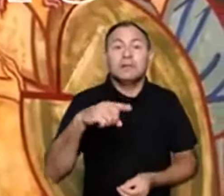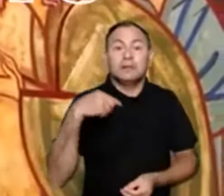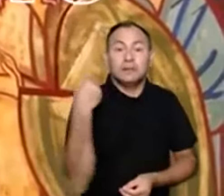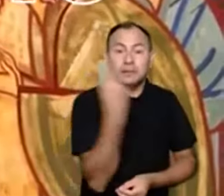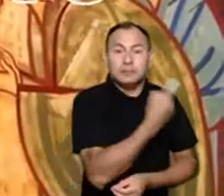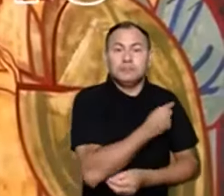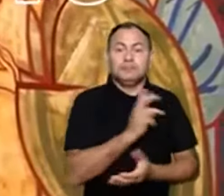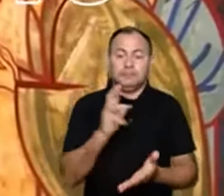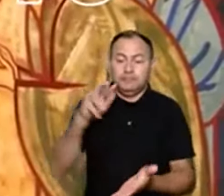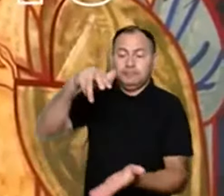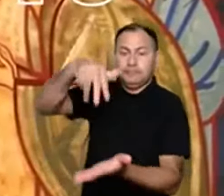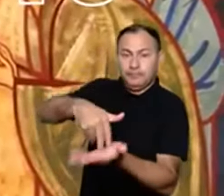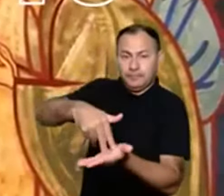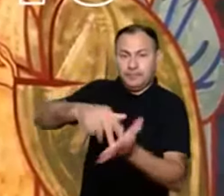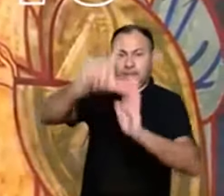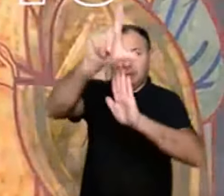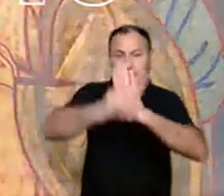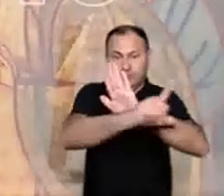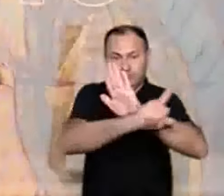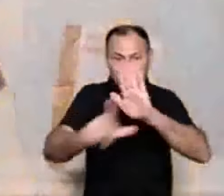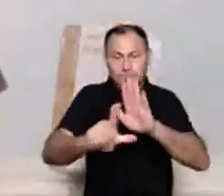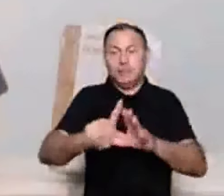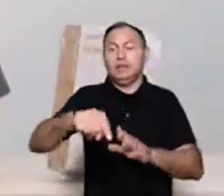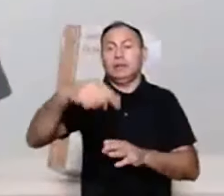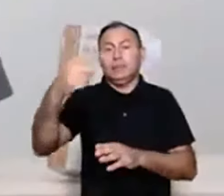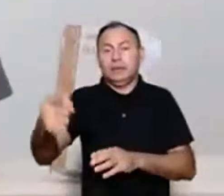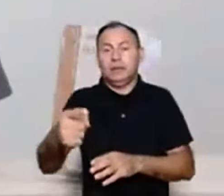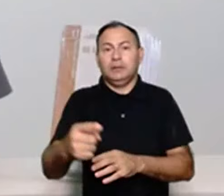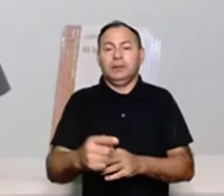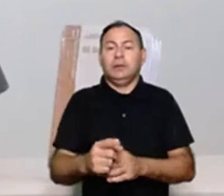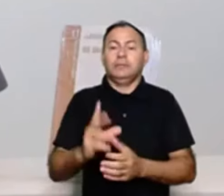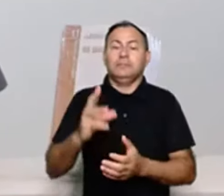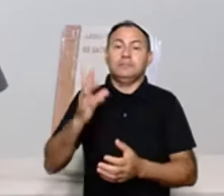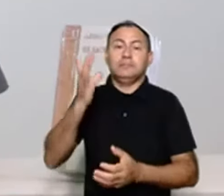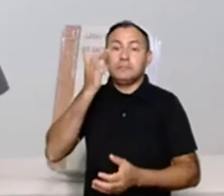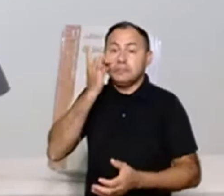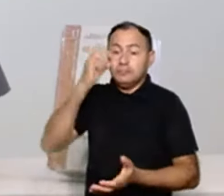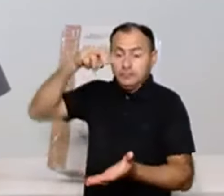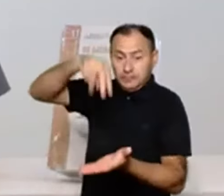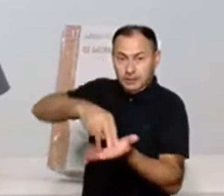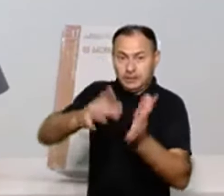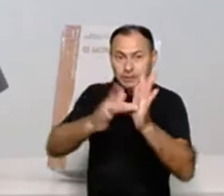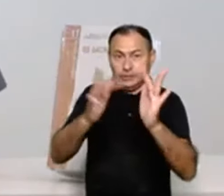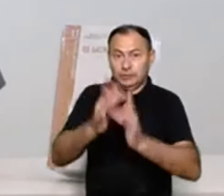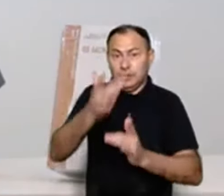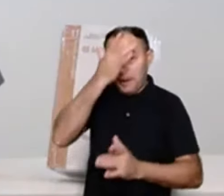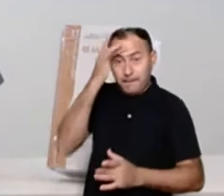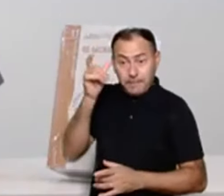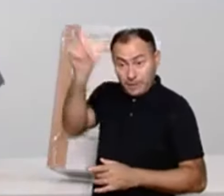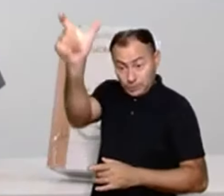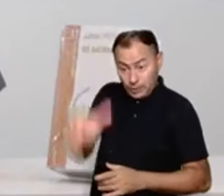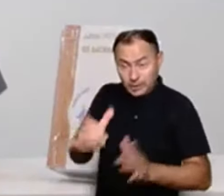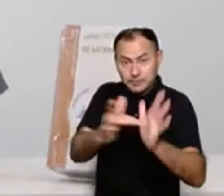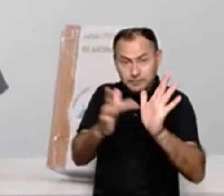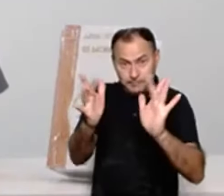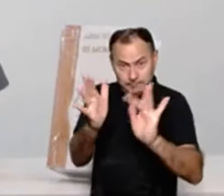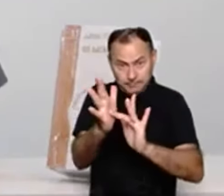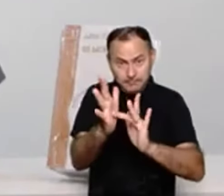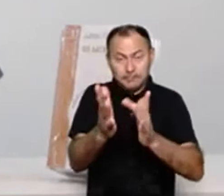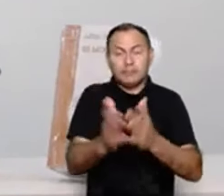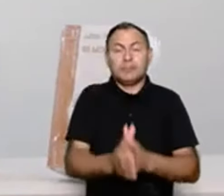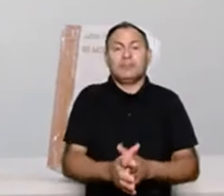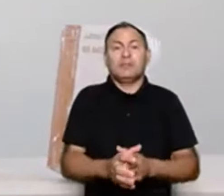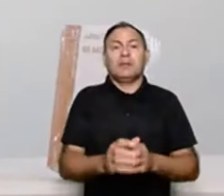para nós o protagonismo da liturgia. Logo após a presença de Jesus Cristo, a pessoa de Jesus Cristo,